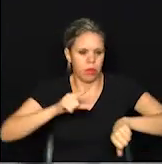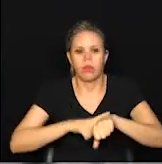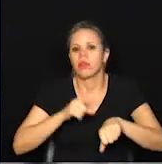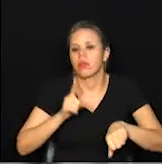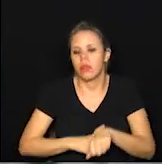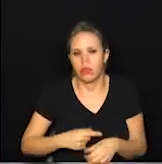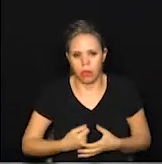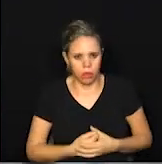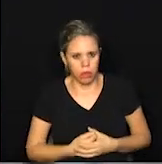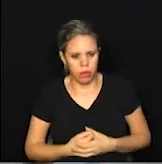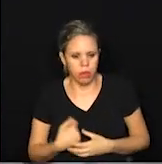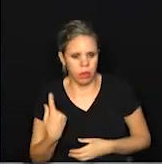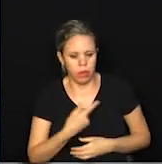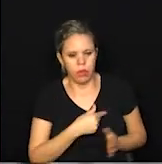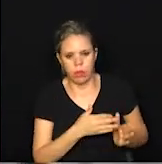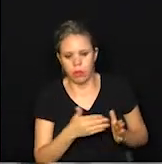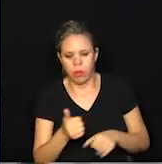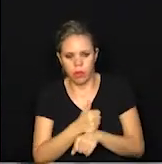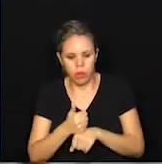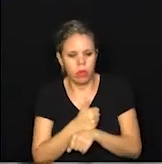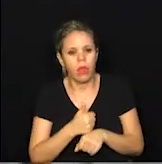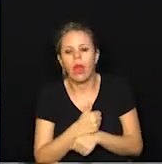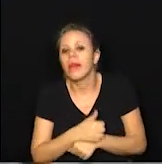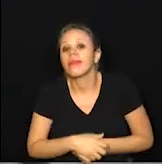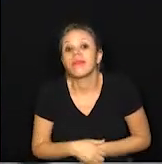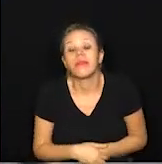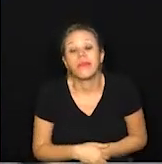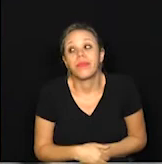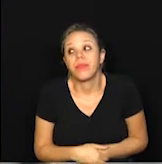momentos da nossa profissão,